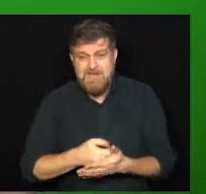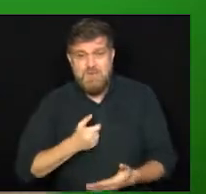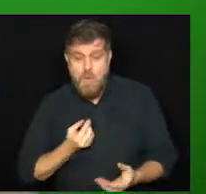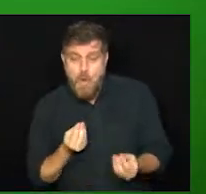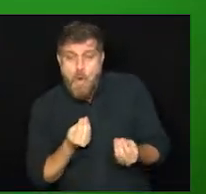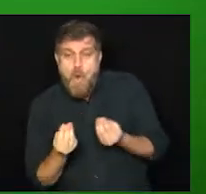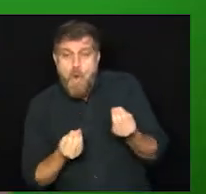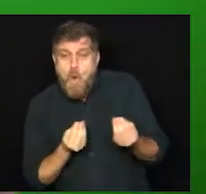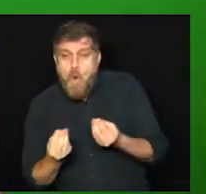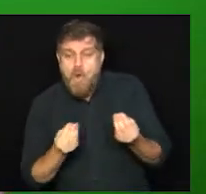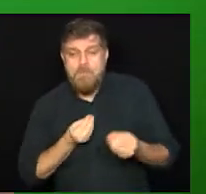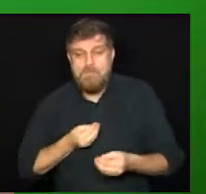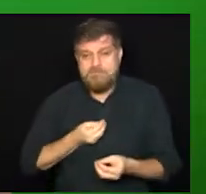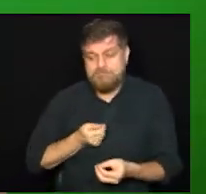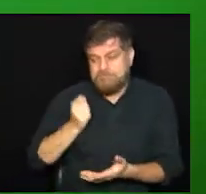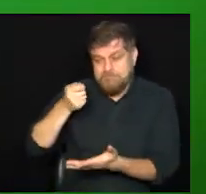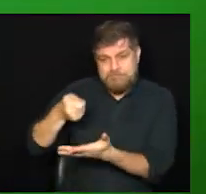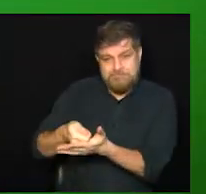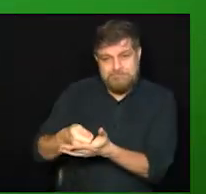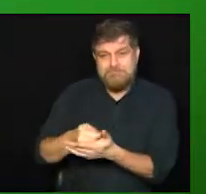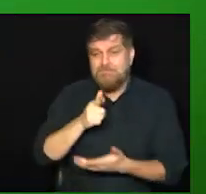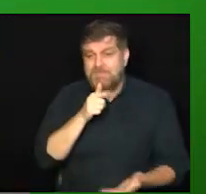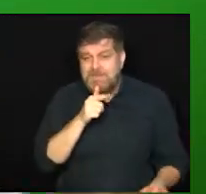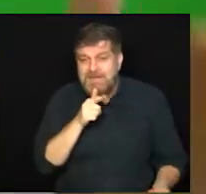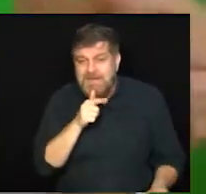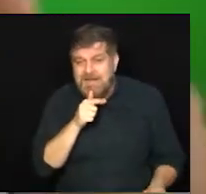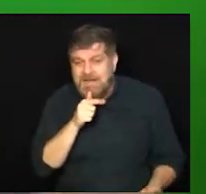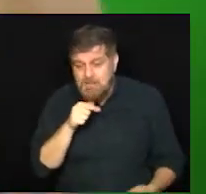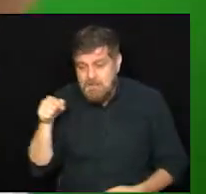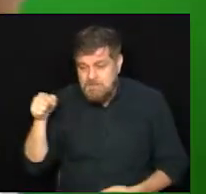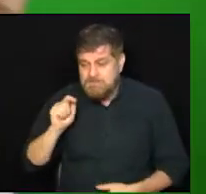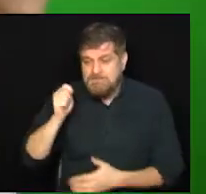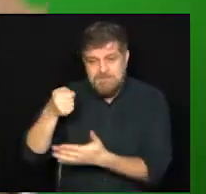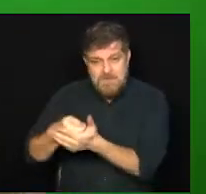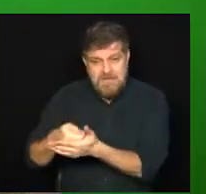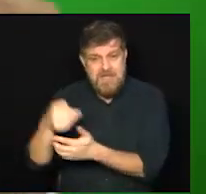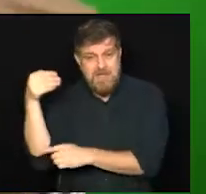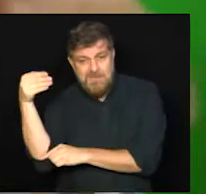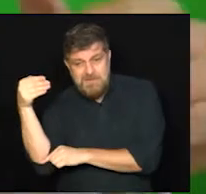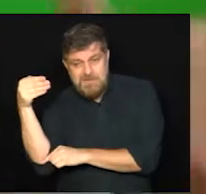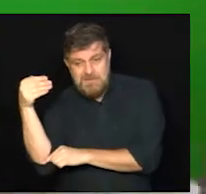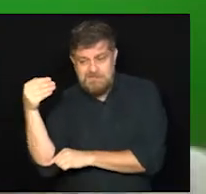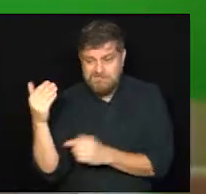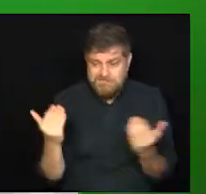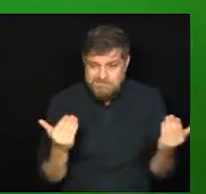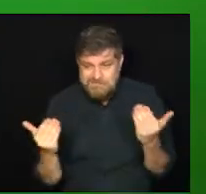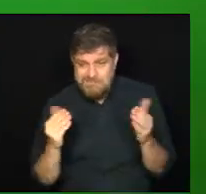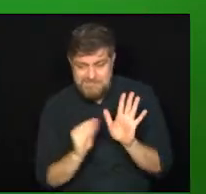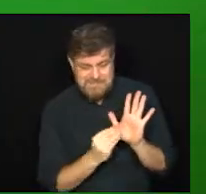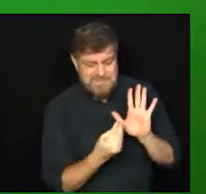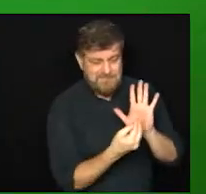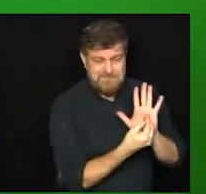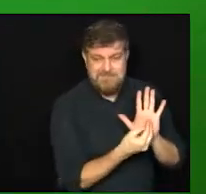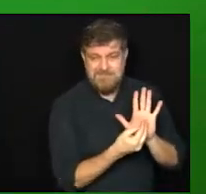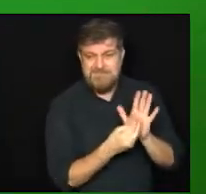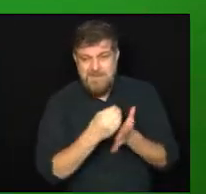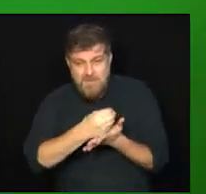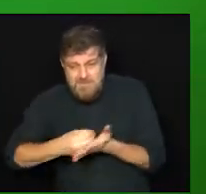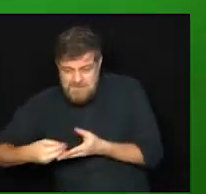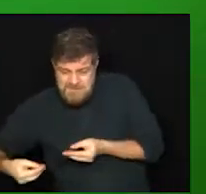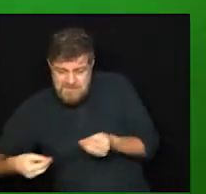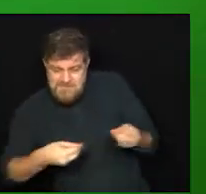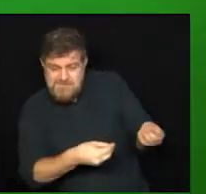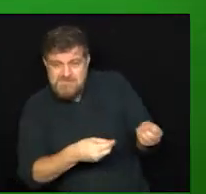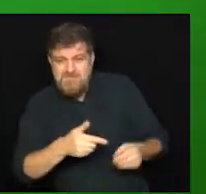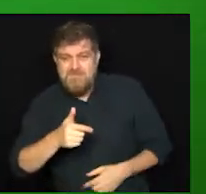de cobrança da água em relação à hotelaria, Sanasa. Estamos brigando já. Mandamos ofício, já tivemos